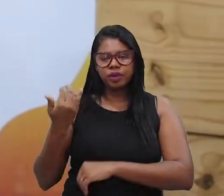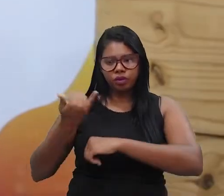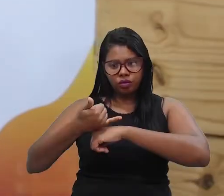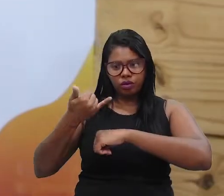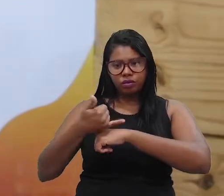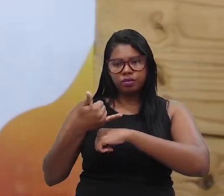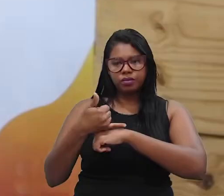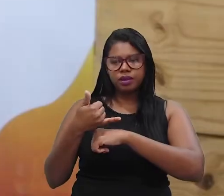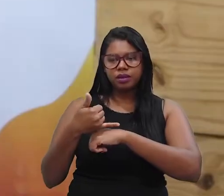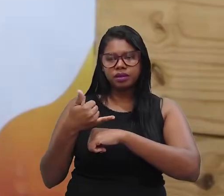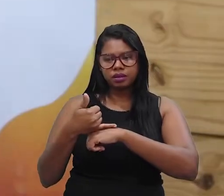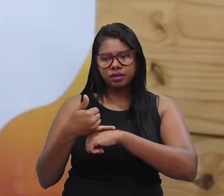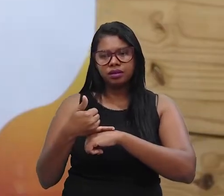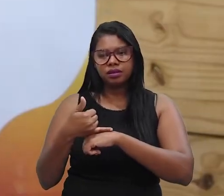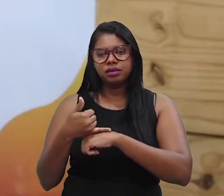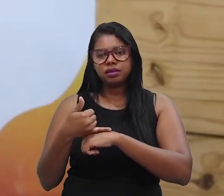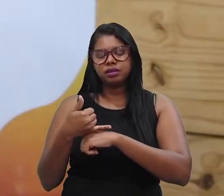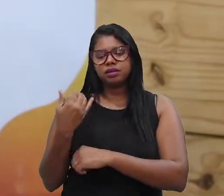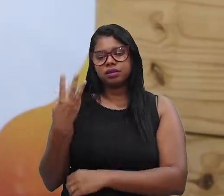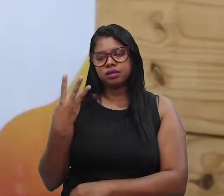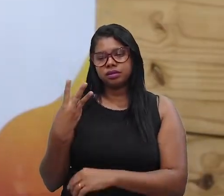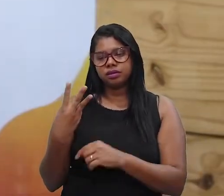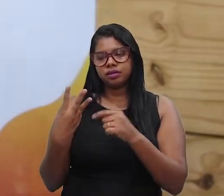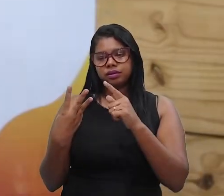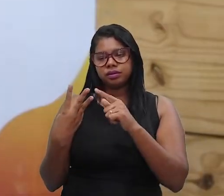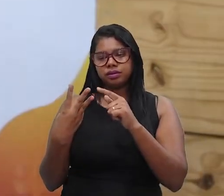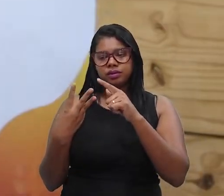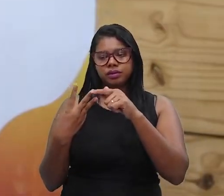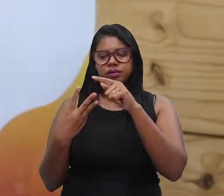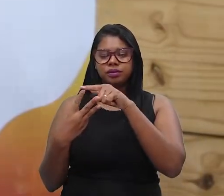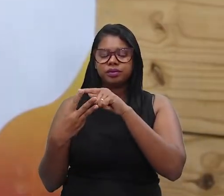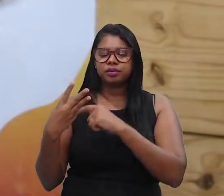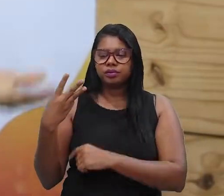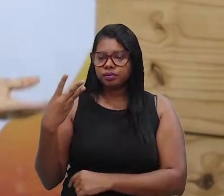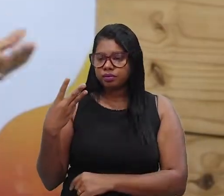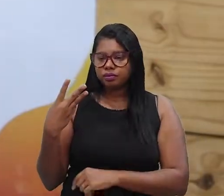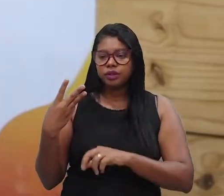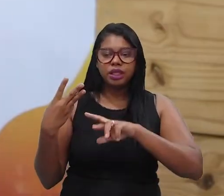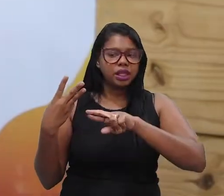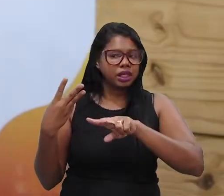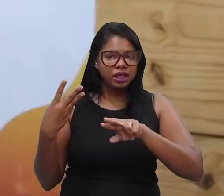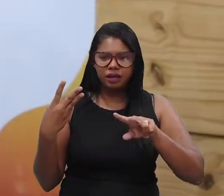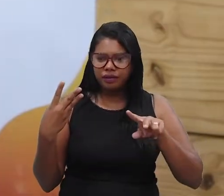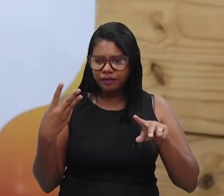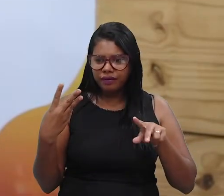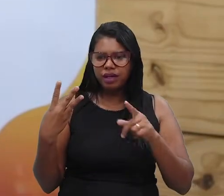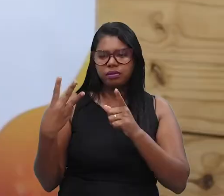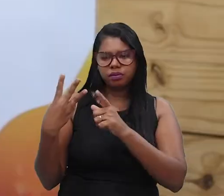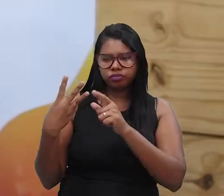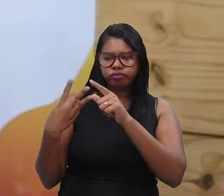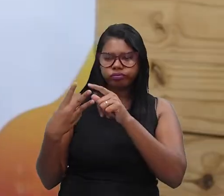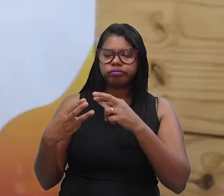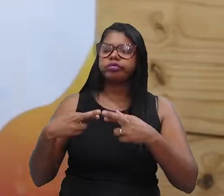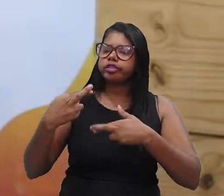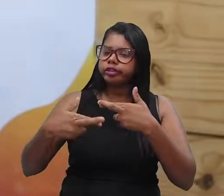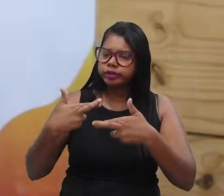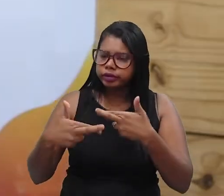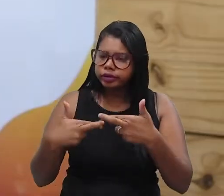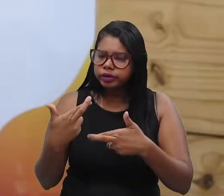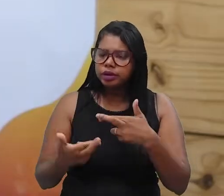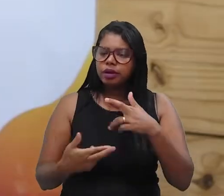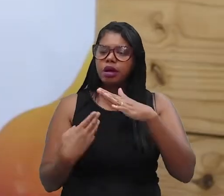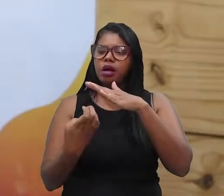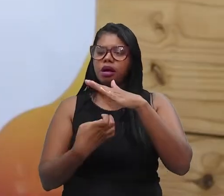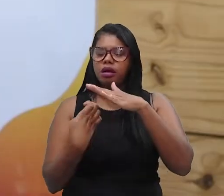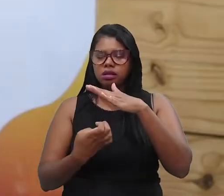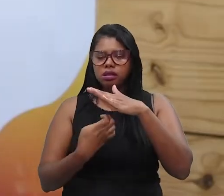metais, pelo menos esses três, que é o mínimo, mas existem diversos outros, eles podem ser reutilizados e as